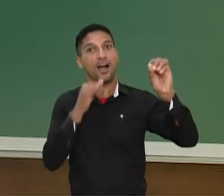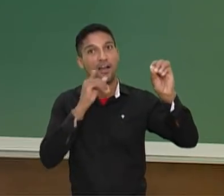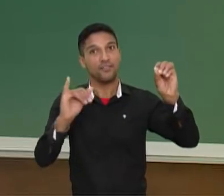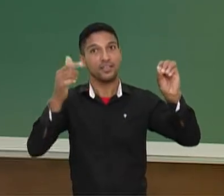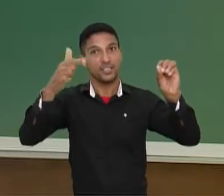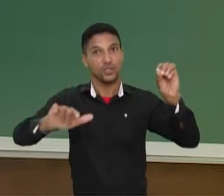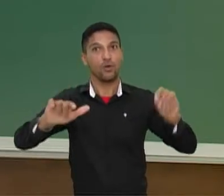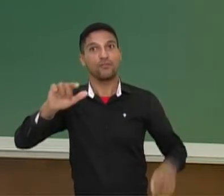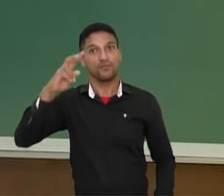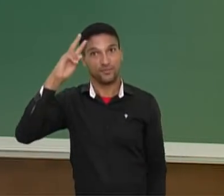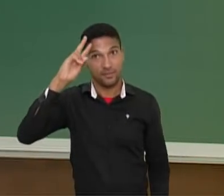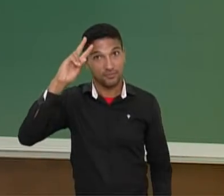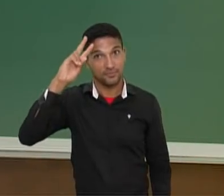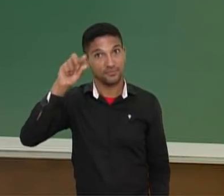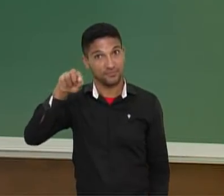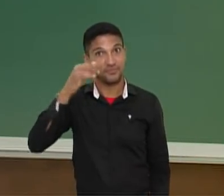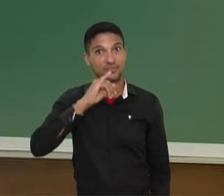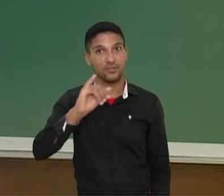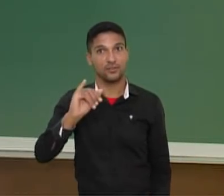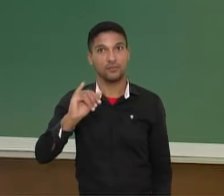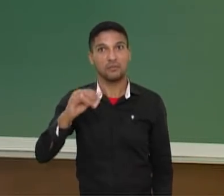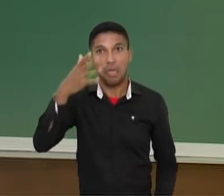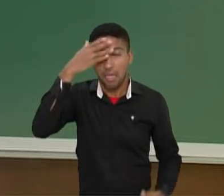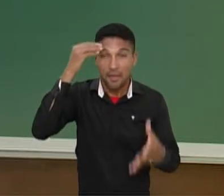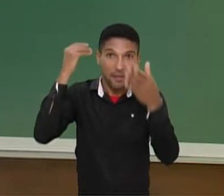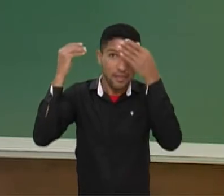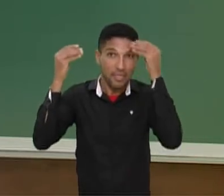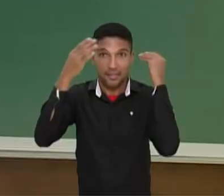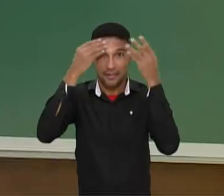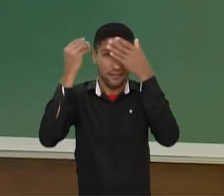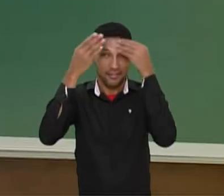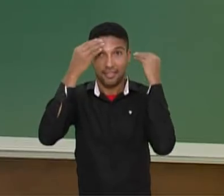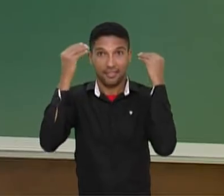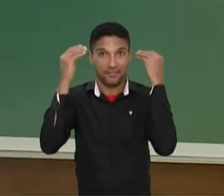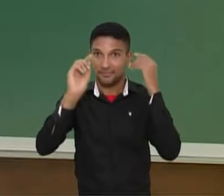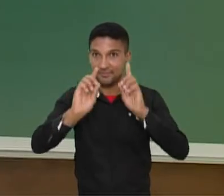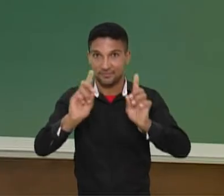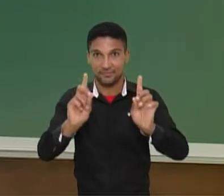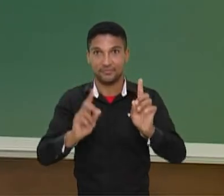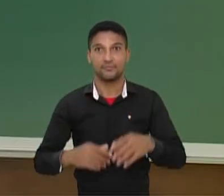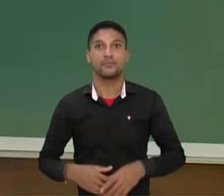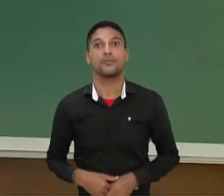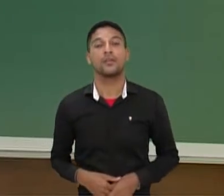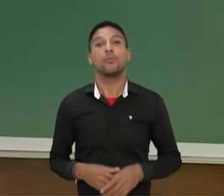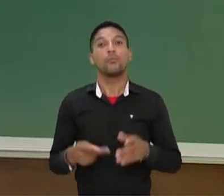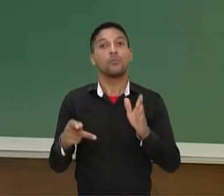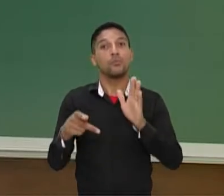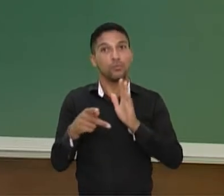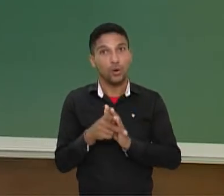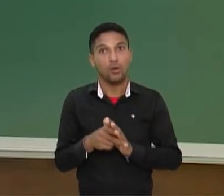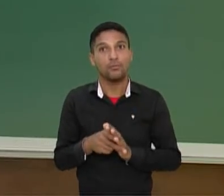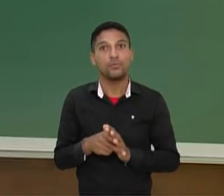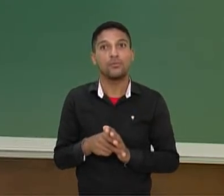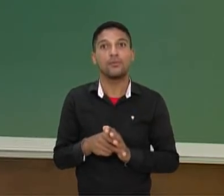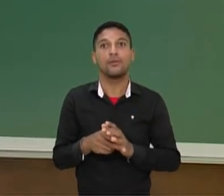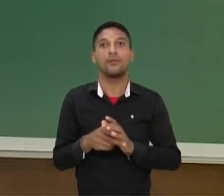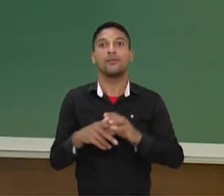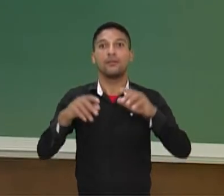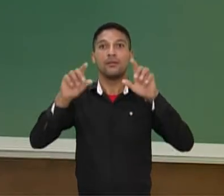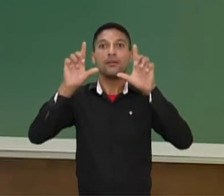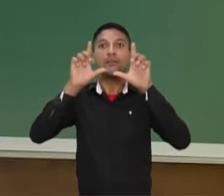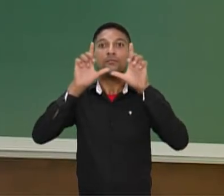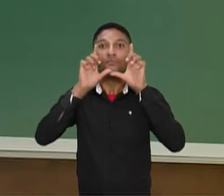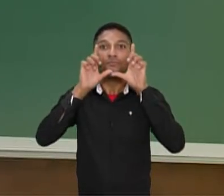de lembrar, né? A gente não vai ter amnésia aqui de jeito nenhum. Perímetro é a soma de todos os lados da figura, as medidas dos lados